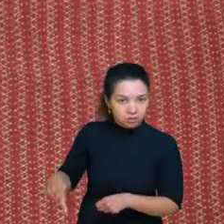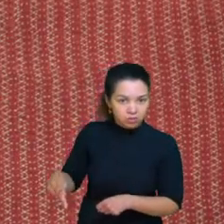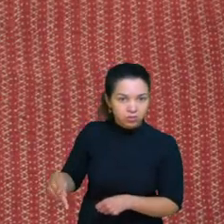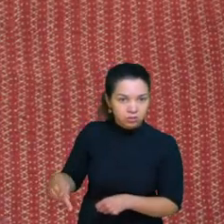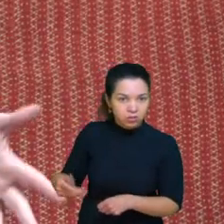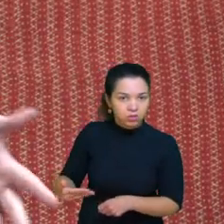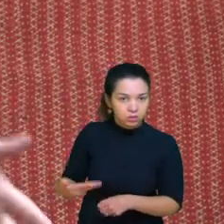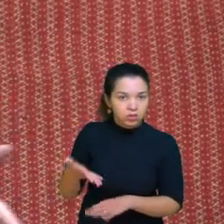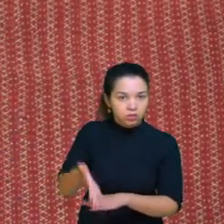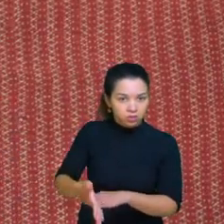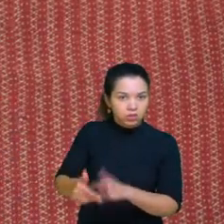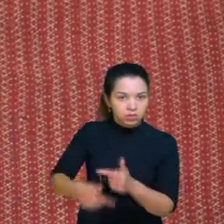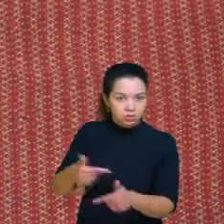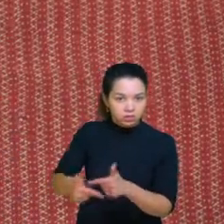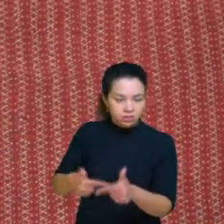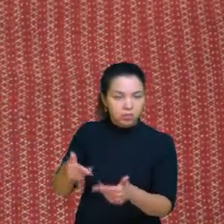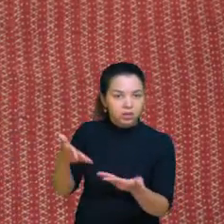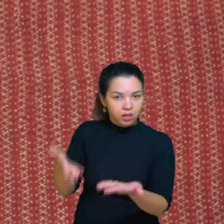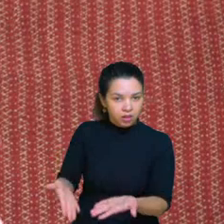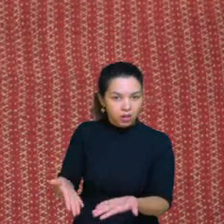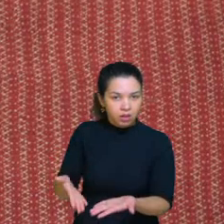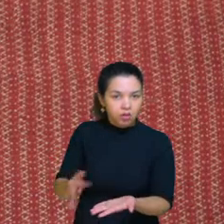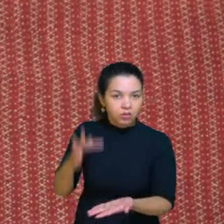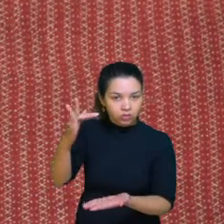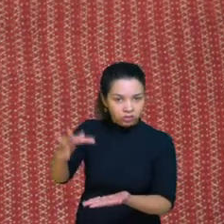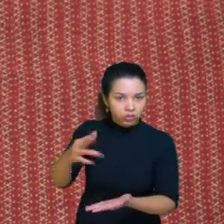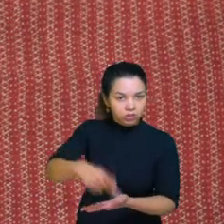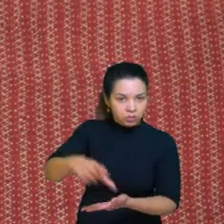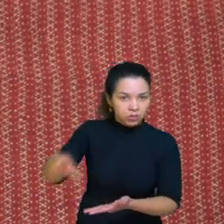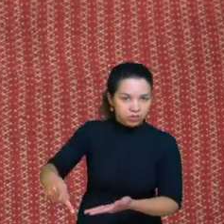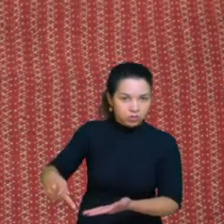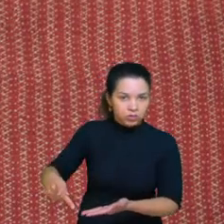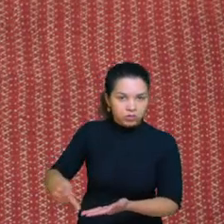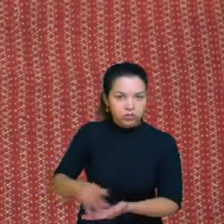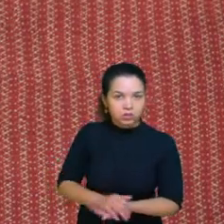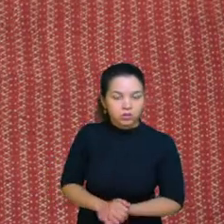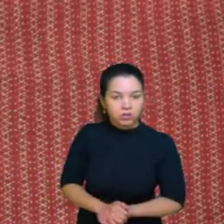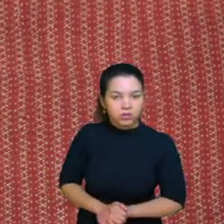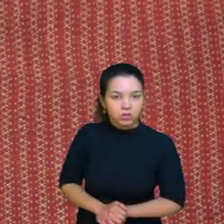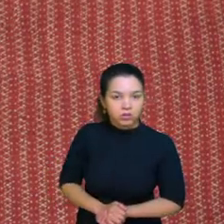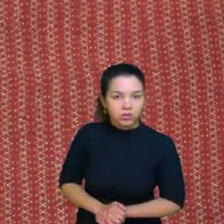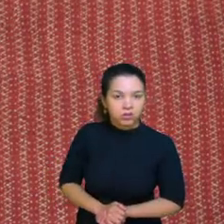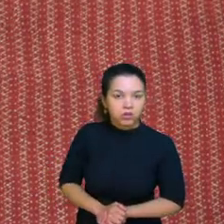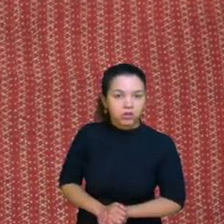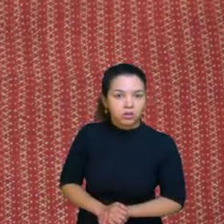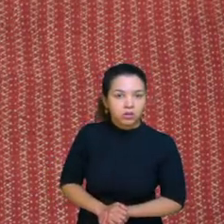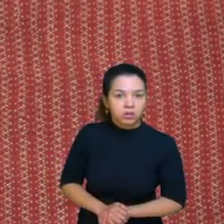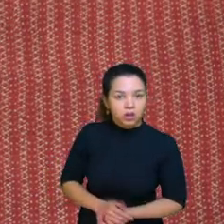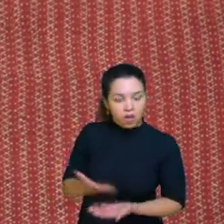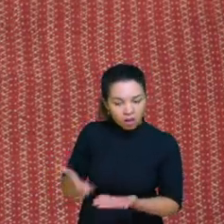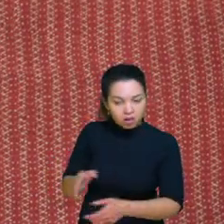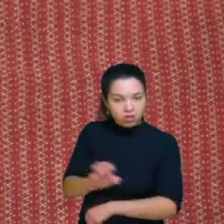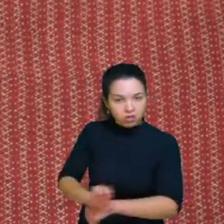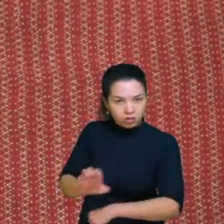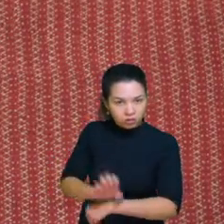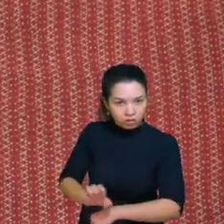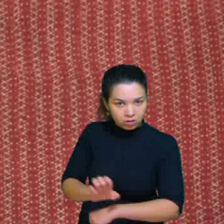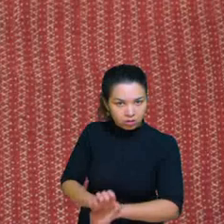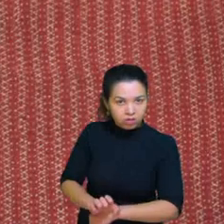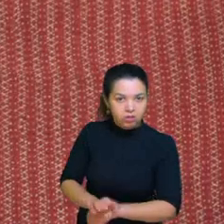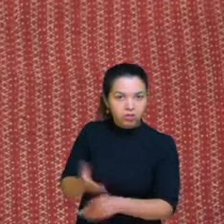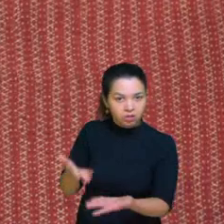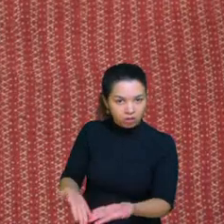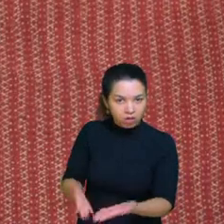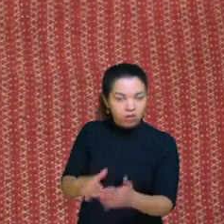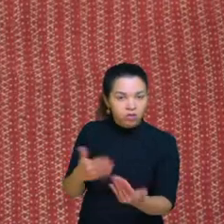vão trabalhar ali naquele local eles vão ser professores deles né quem sabe eles estagiando naquela escola que futuramente ele vai dar